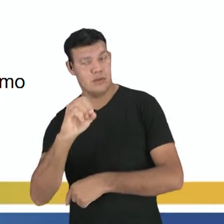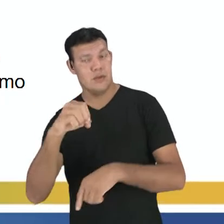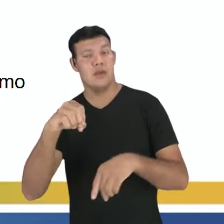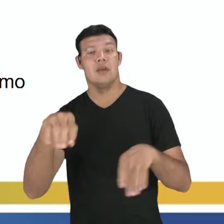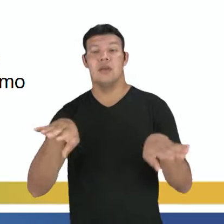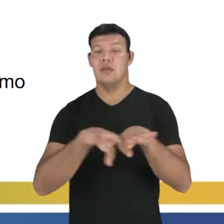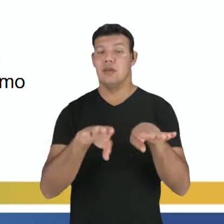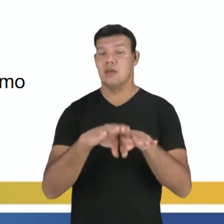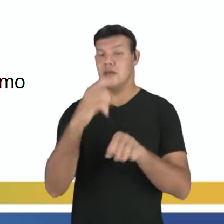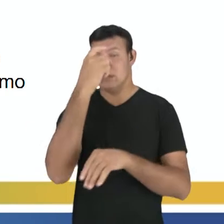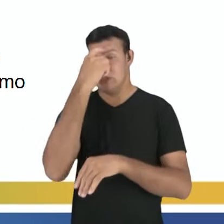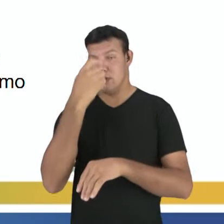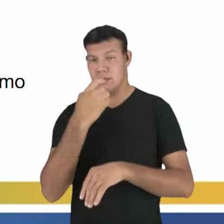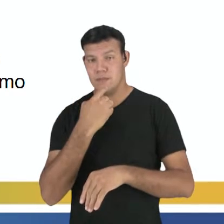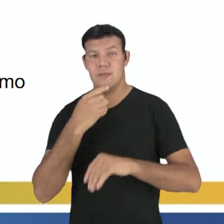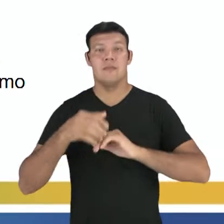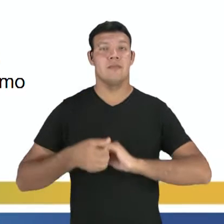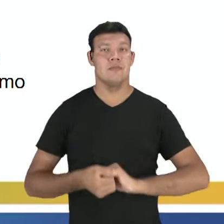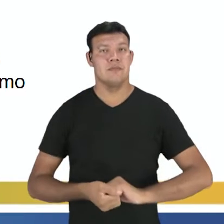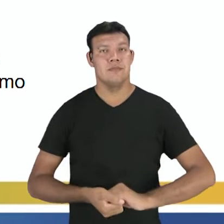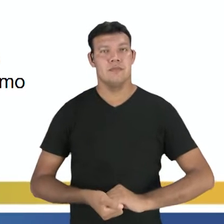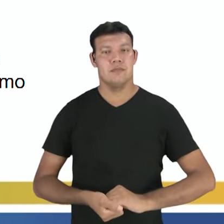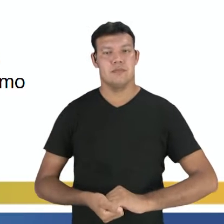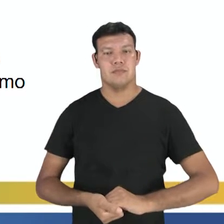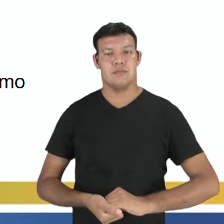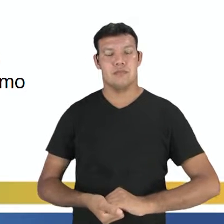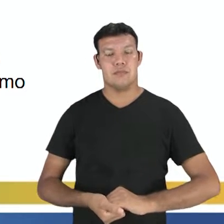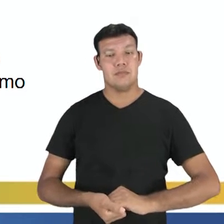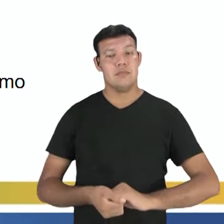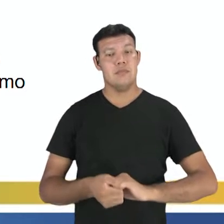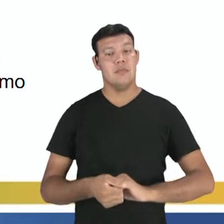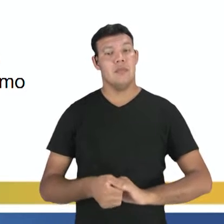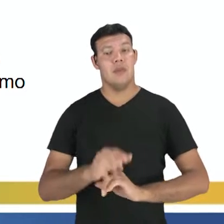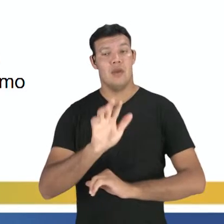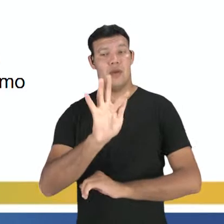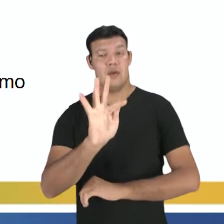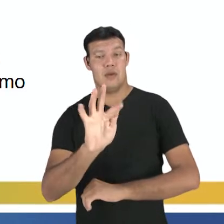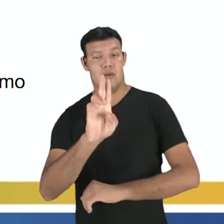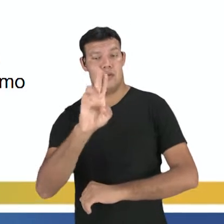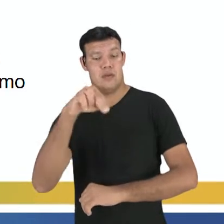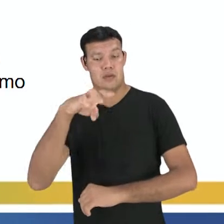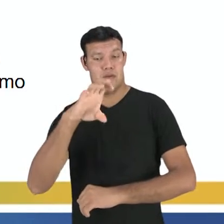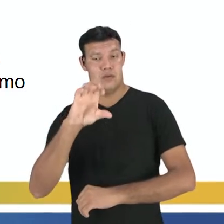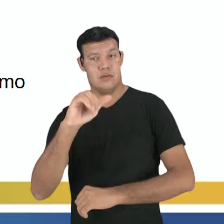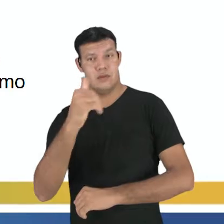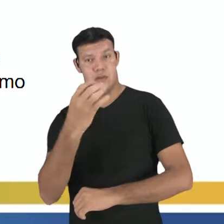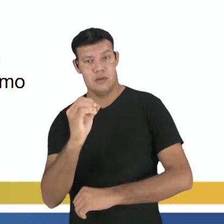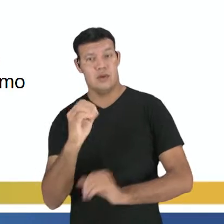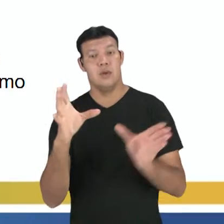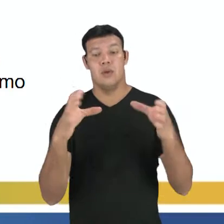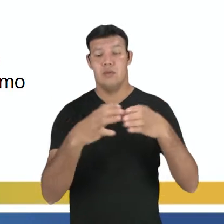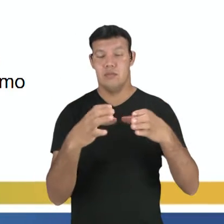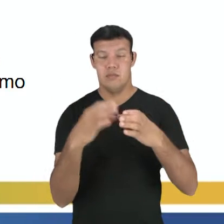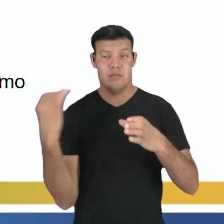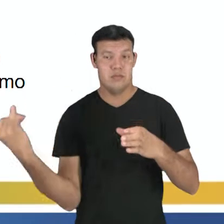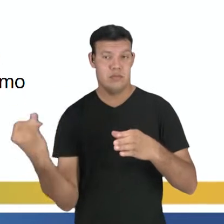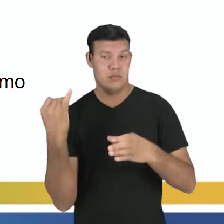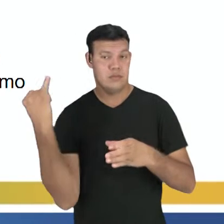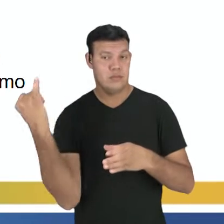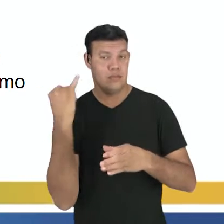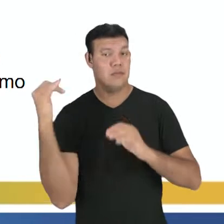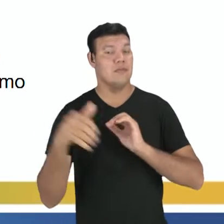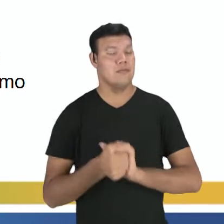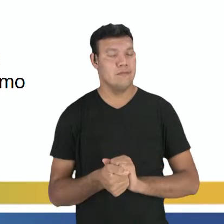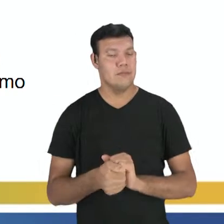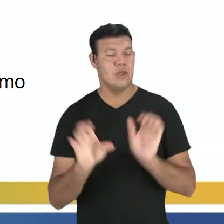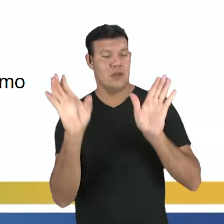O domínio, o contradomínio e a imagem de uma função são conjuntos importantes para definirmos